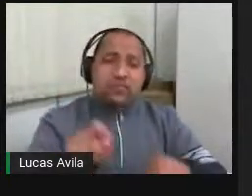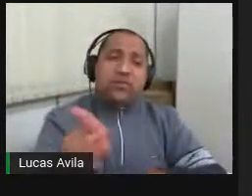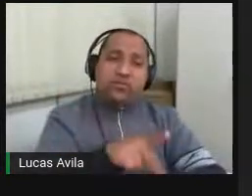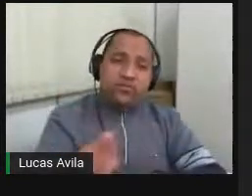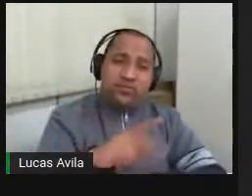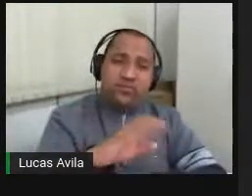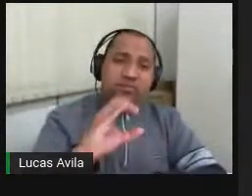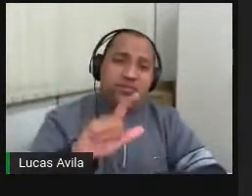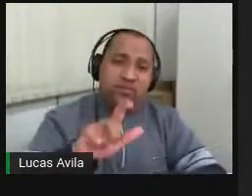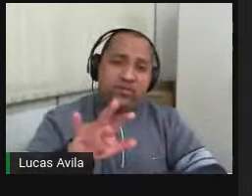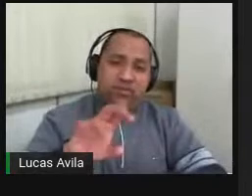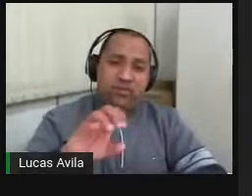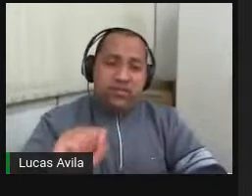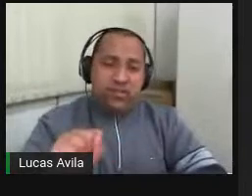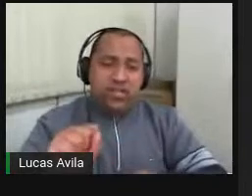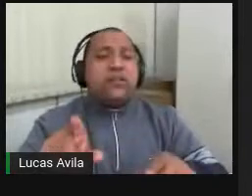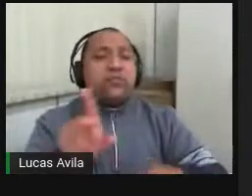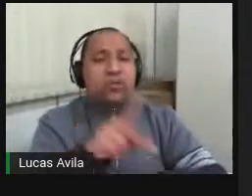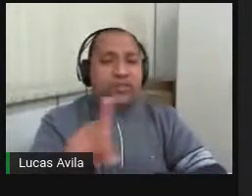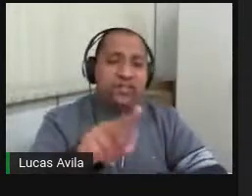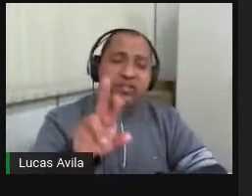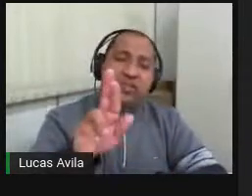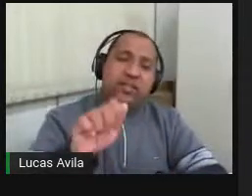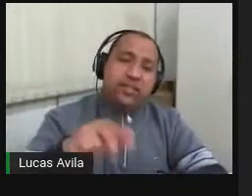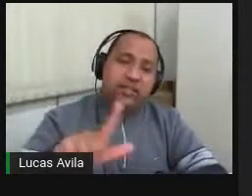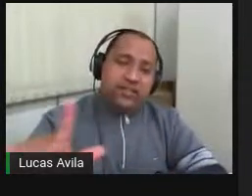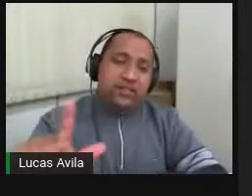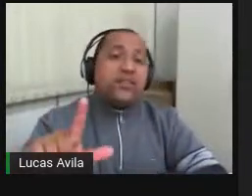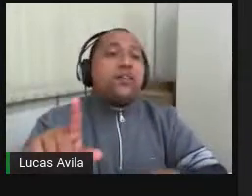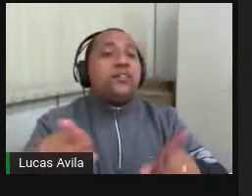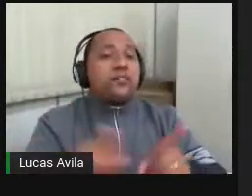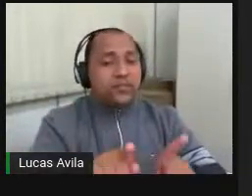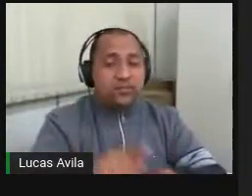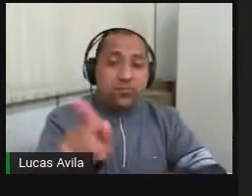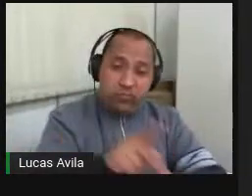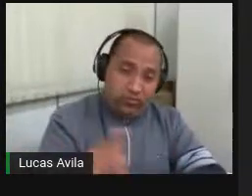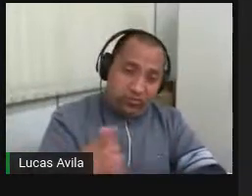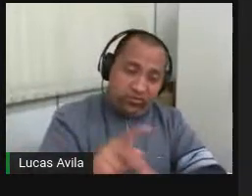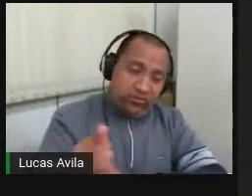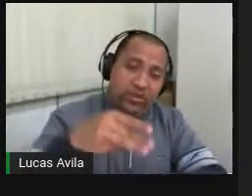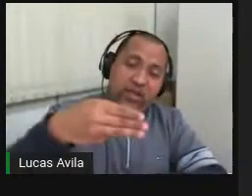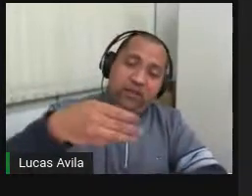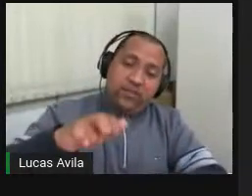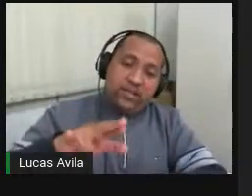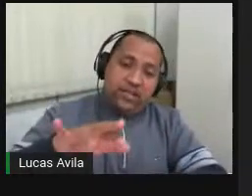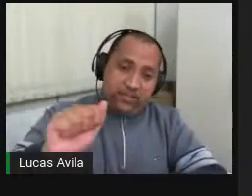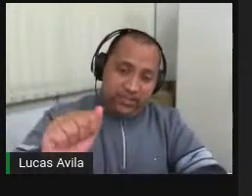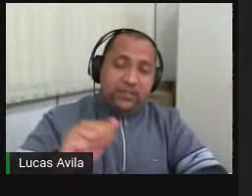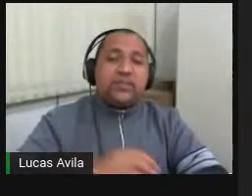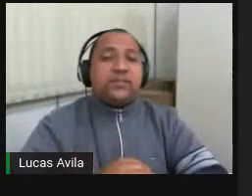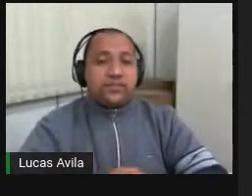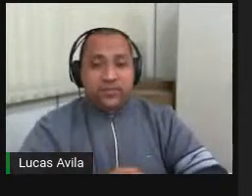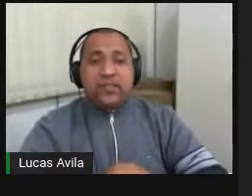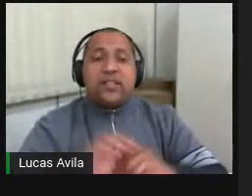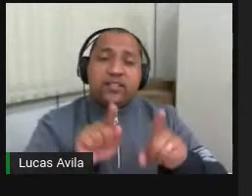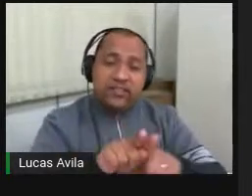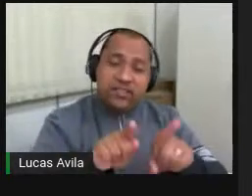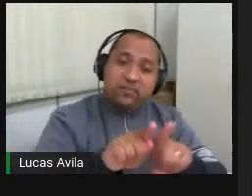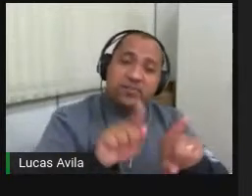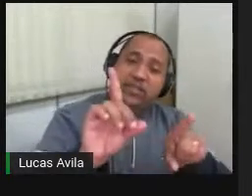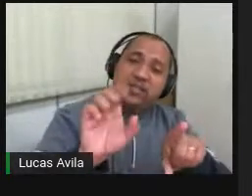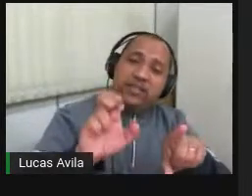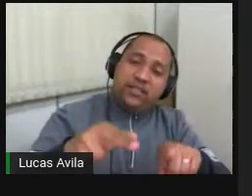Holt, professora Raquel Freitas, a professora Maria do Socorro Farias, professora Denise Moser,